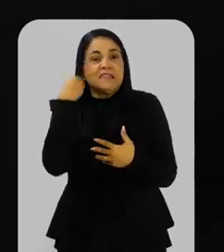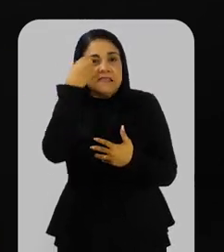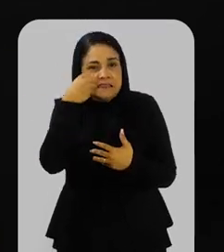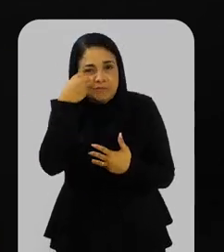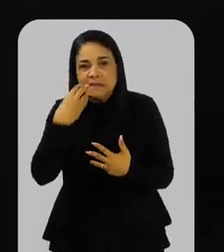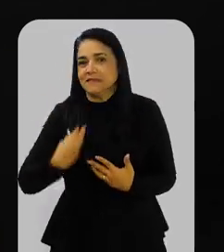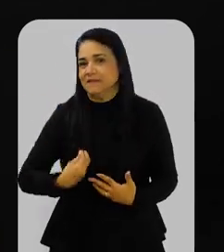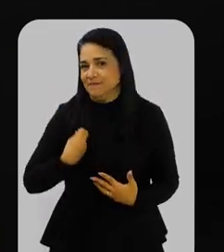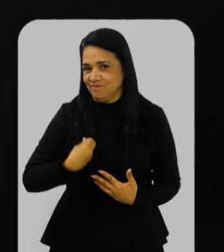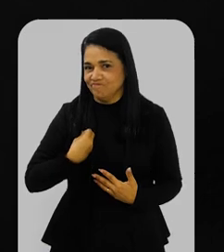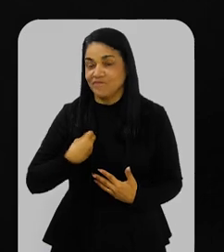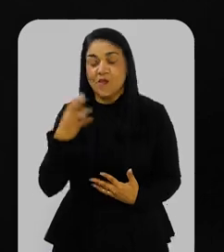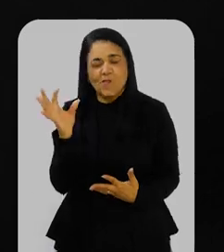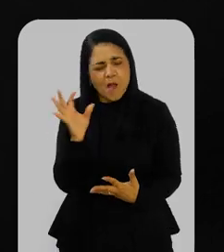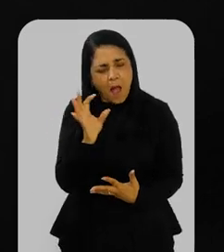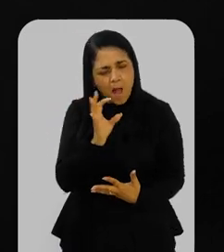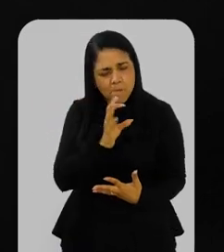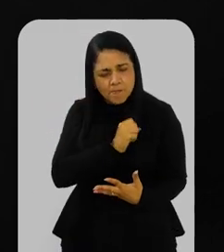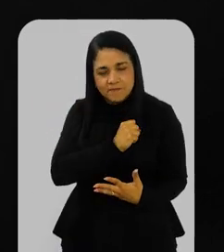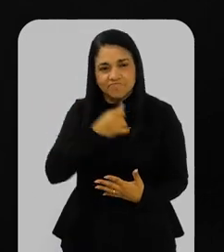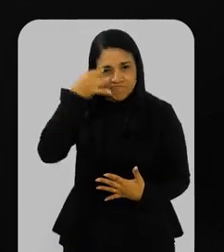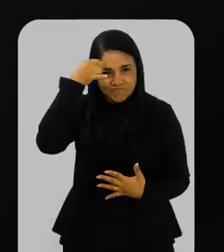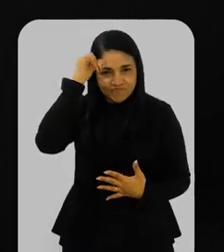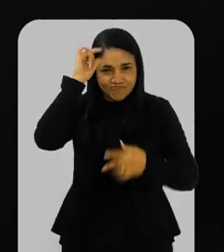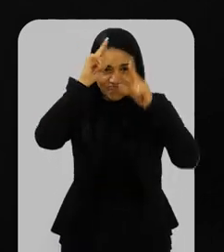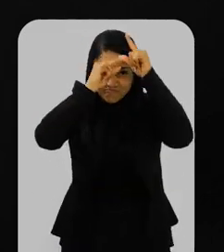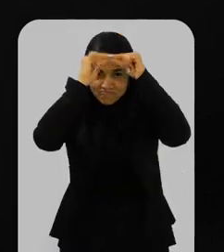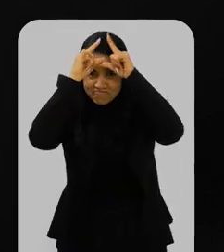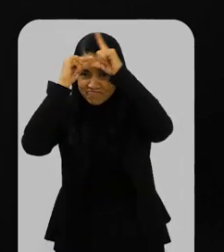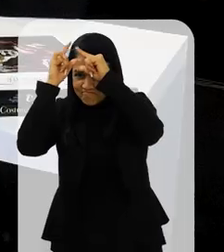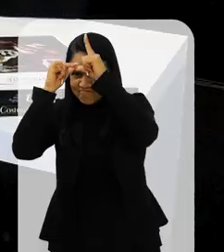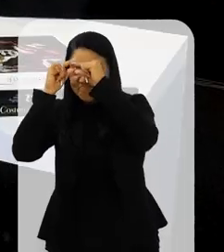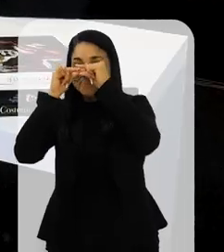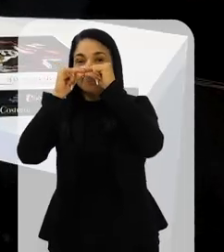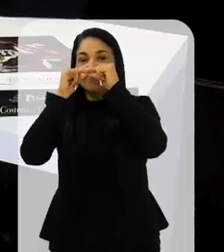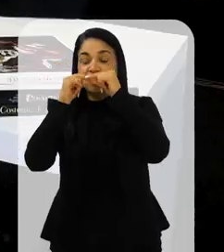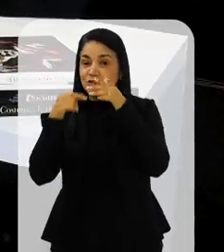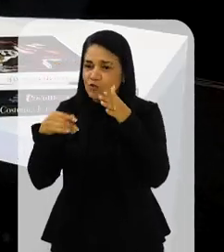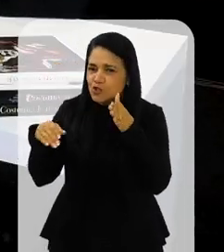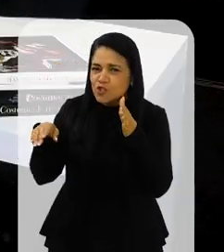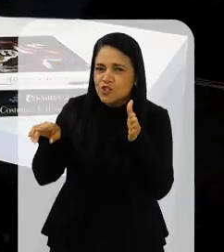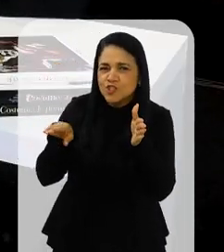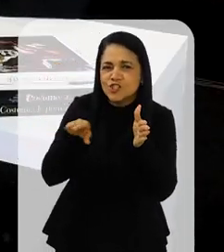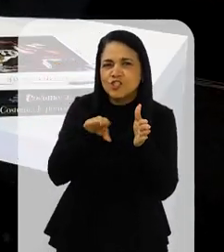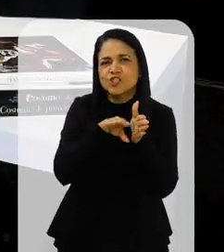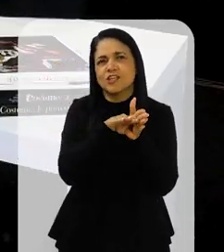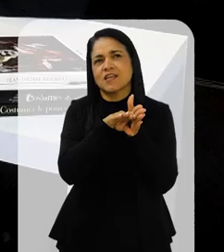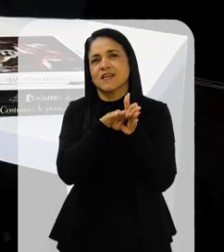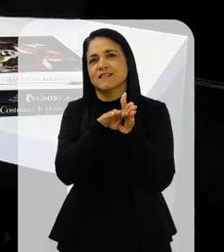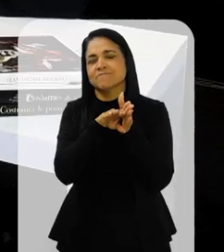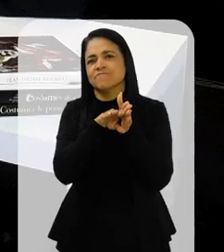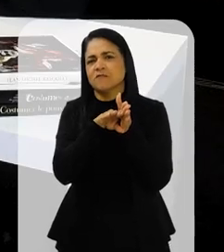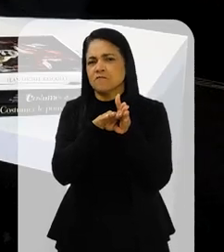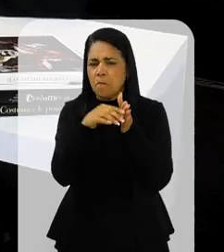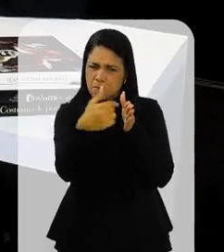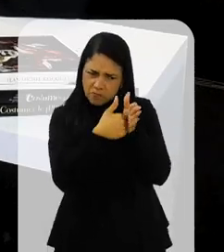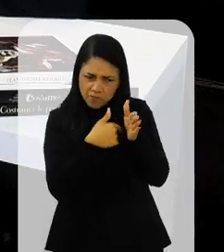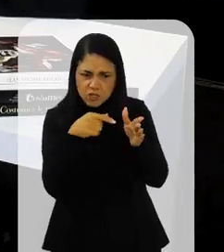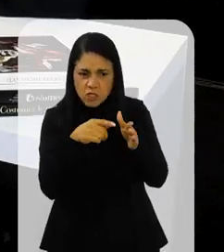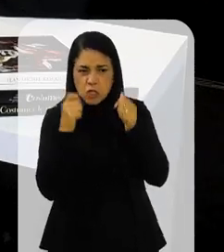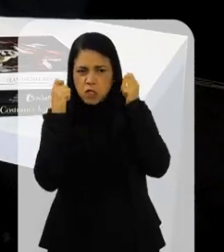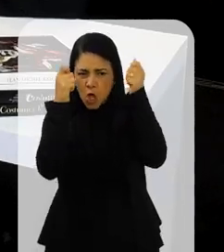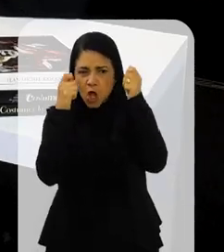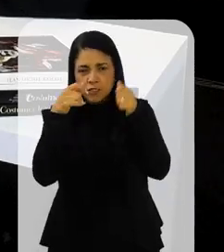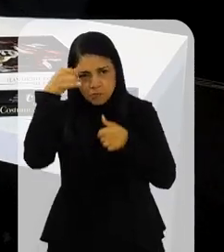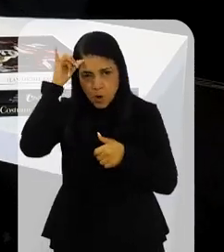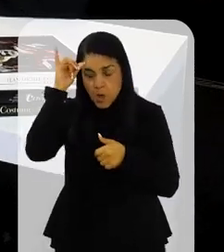E vivi essa experiência, né? Eu já era muito apaixonado pelo Caprichoso. E quando eu cheguei lá, foi engraçado que perguntaram assim para mim, você